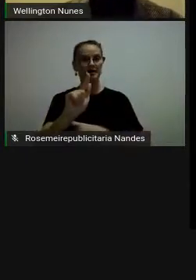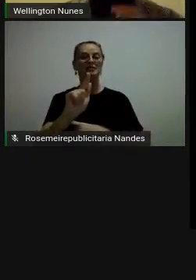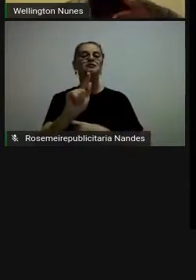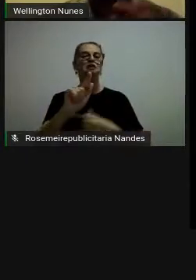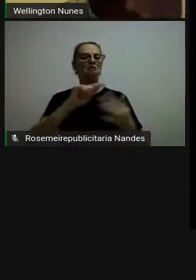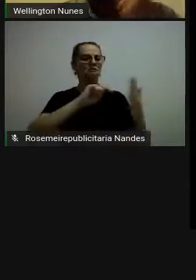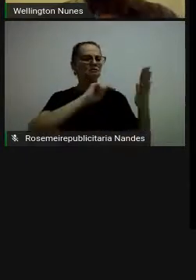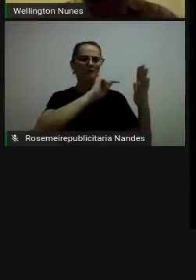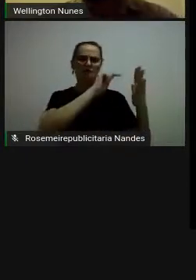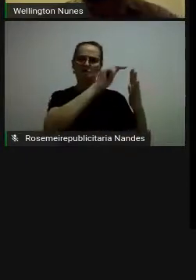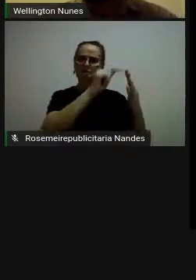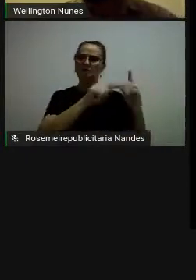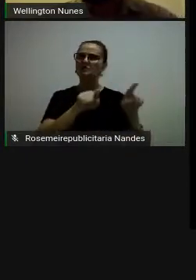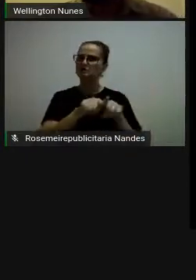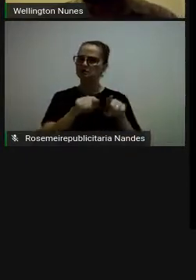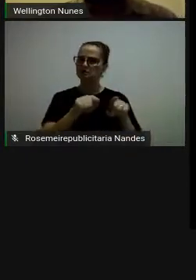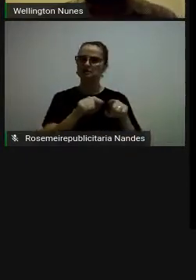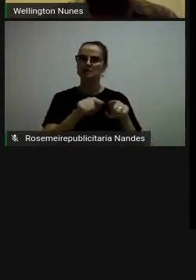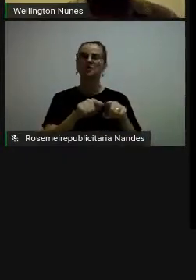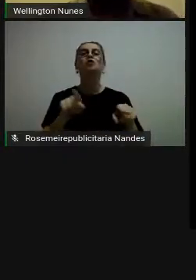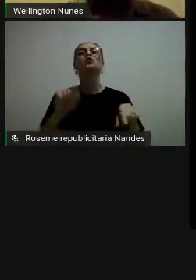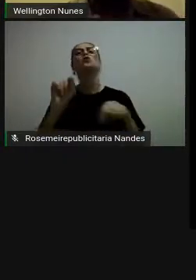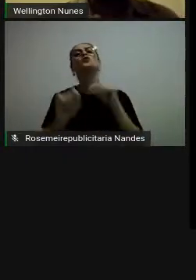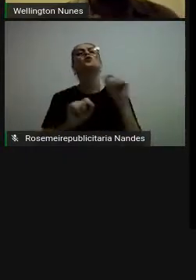O que é a cartografia?